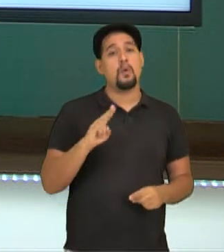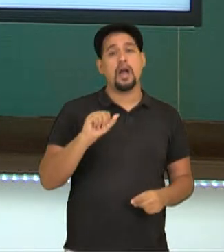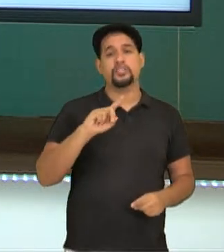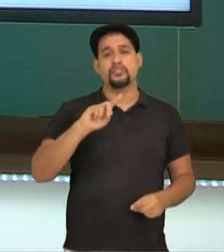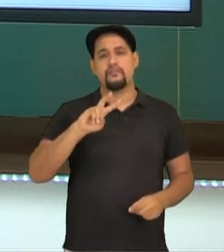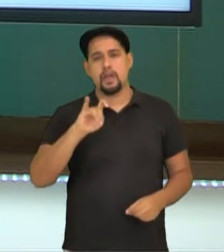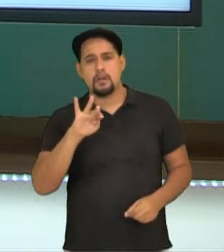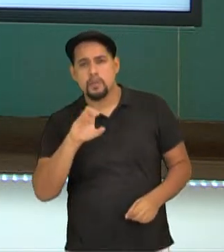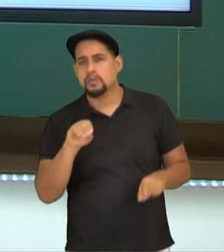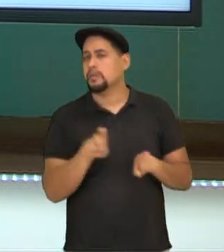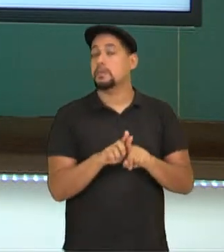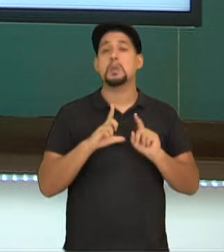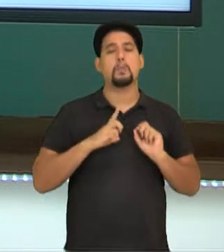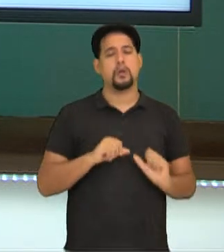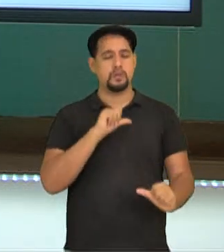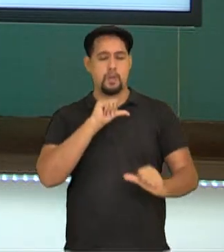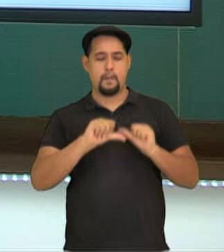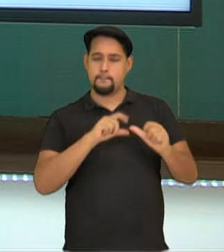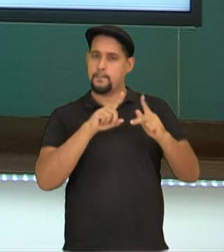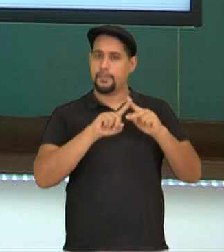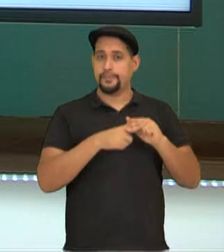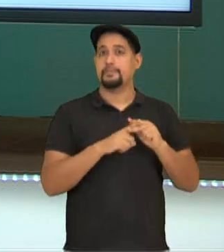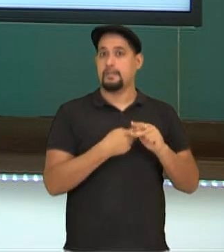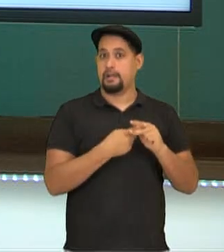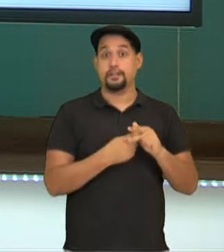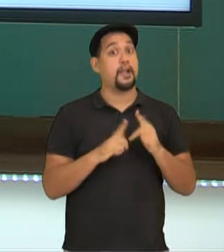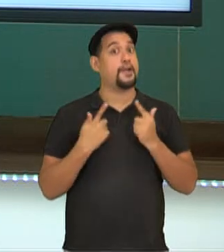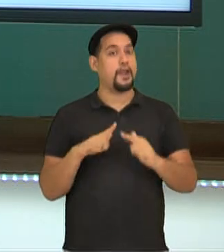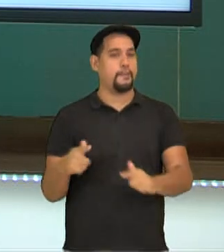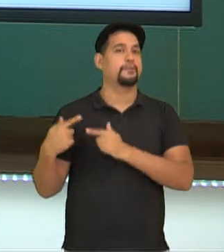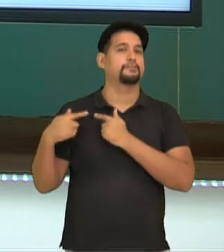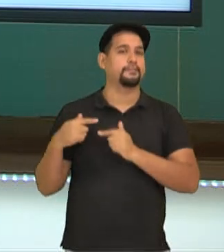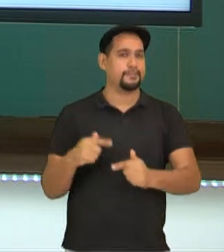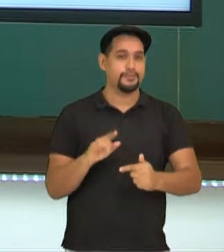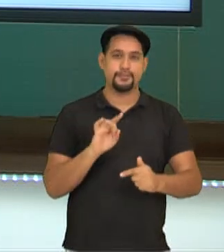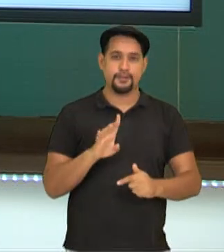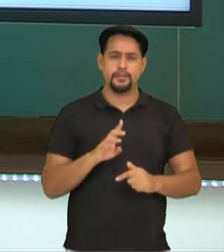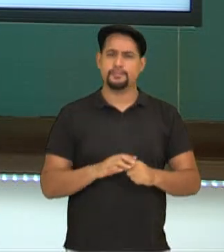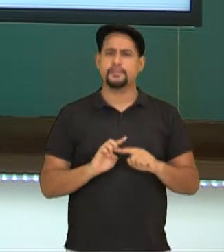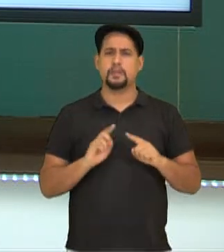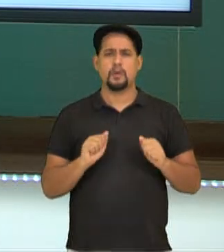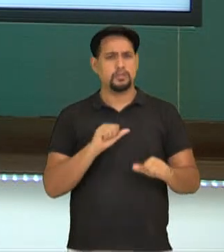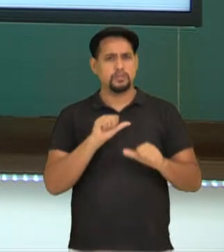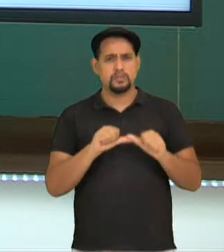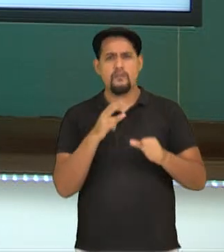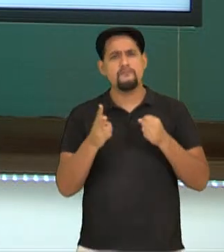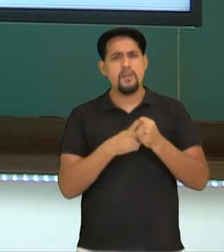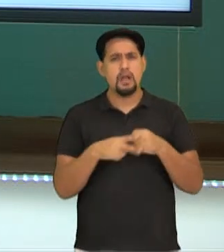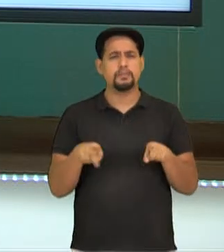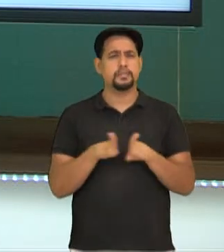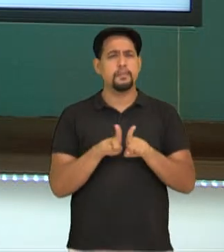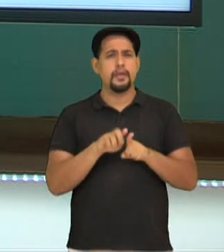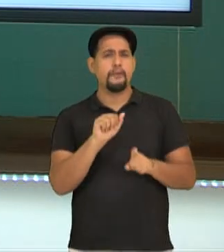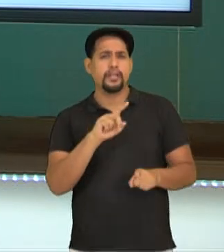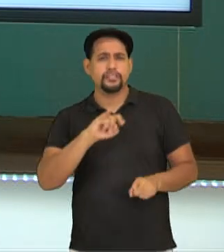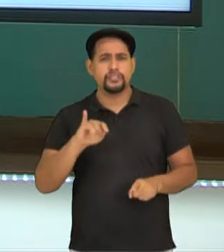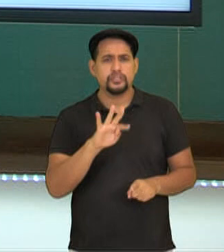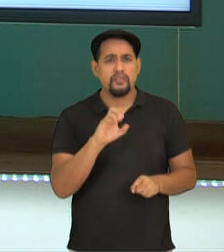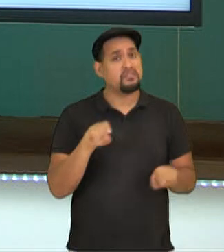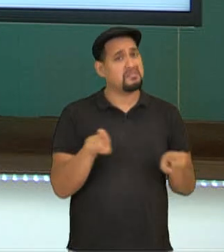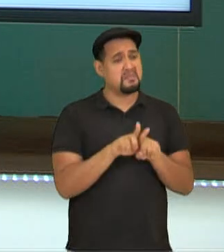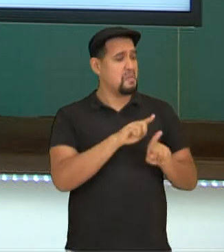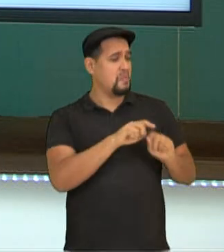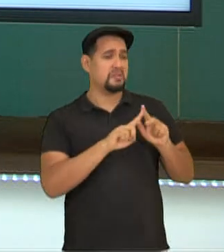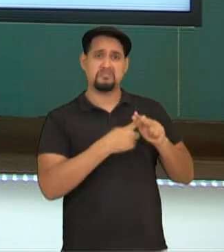advérbio, enfim, ele pode modificar, segundo gramática tradicional, ele pode modificar o verbo, o adjetivo e ele